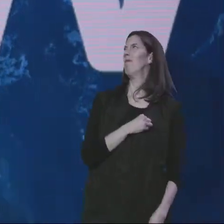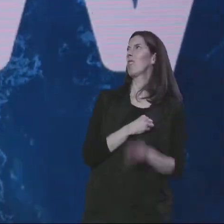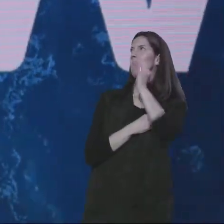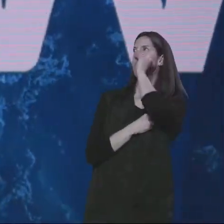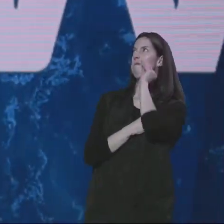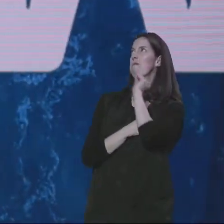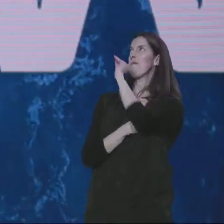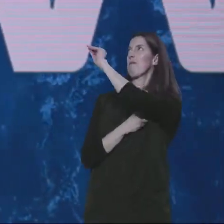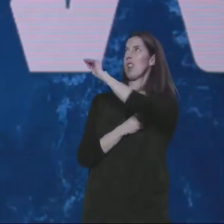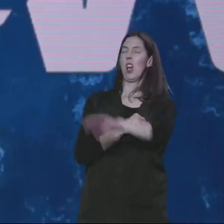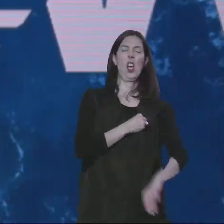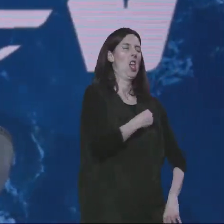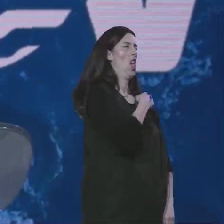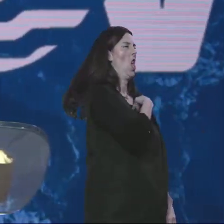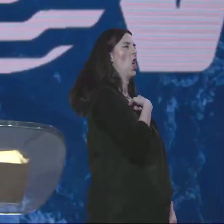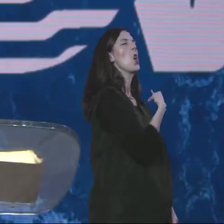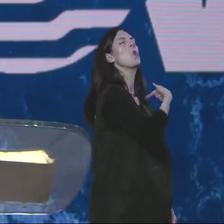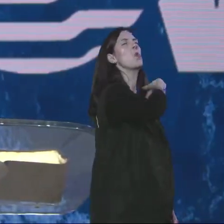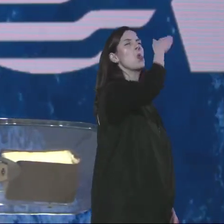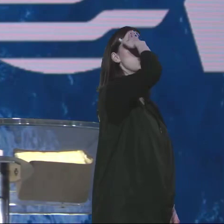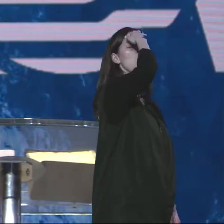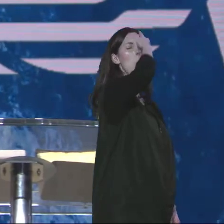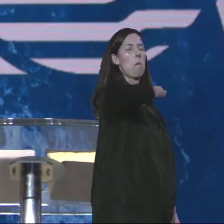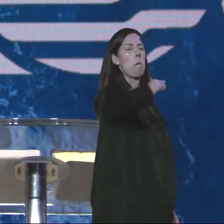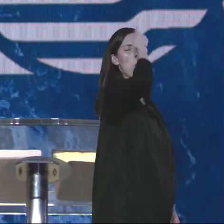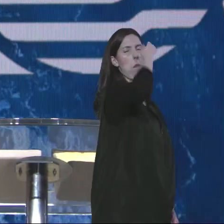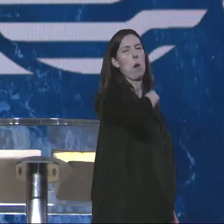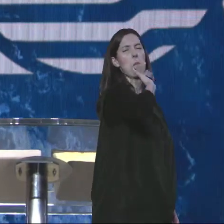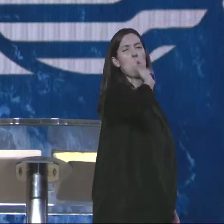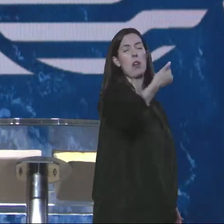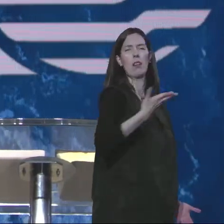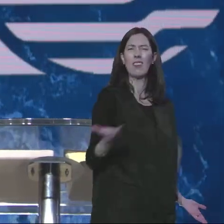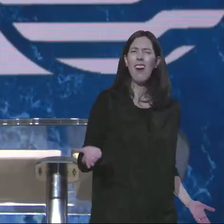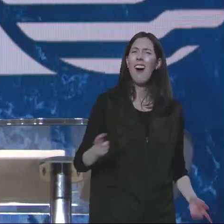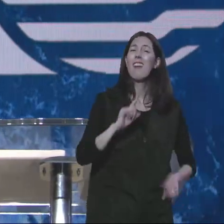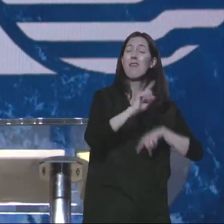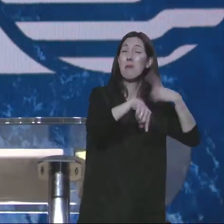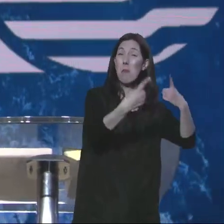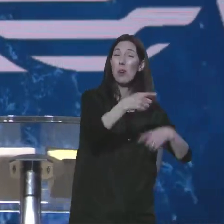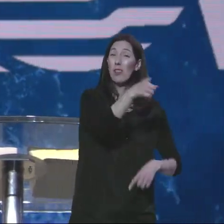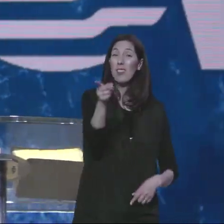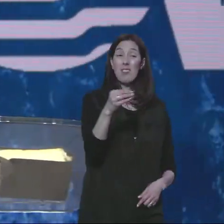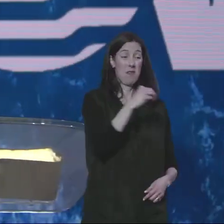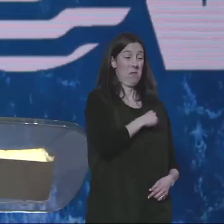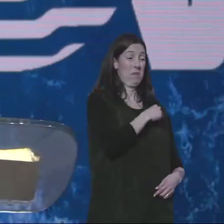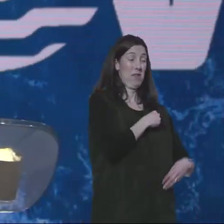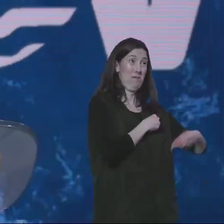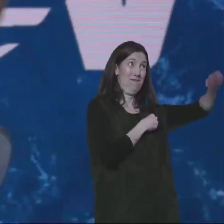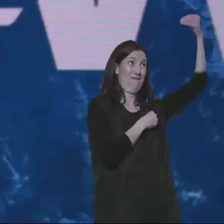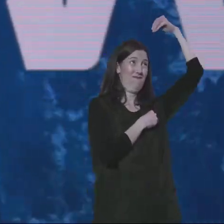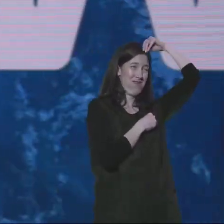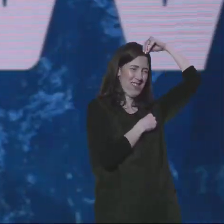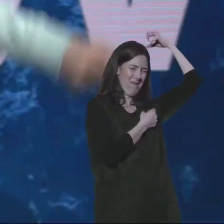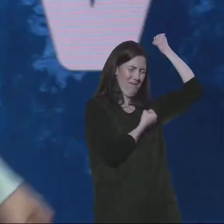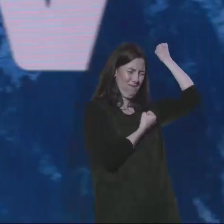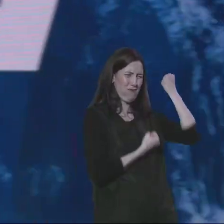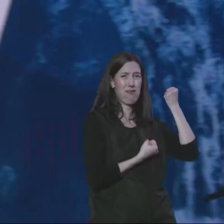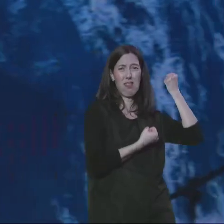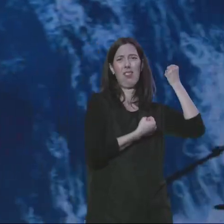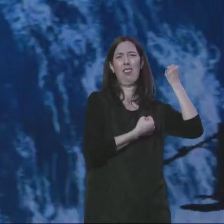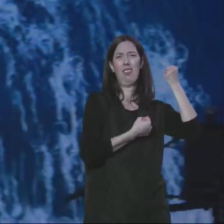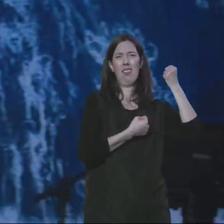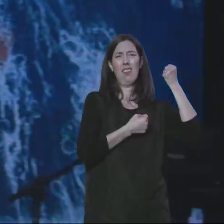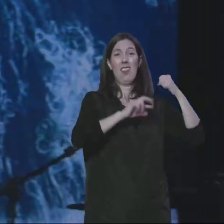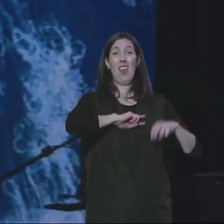isso depois a gente experimenta e vê que não é bom. Vê que se torna um peso. E a culpa e as consequências do